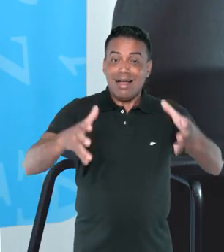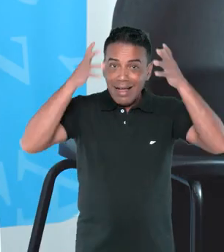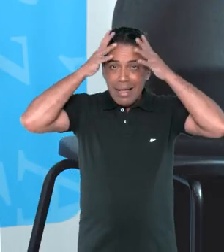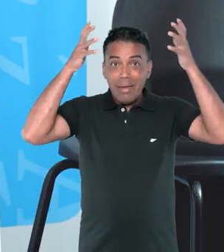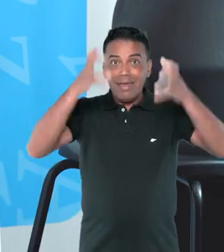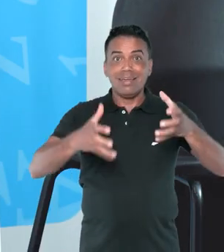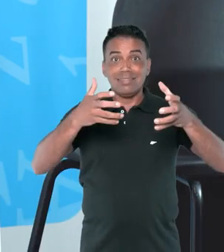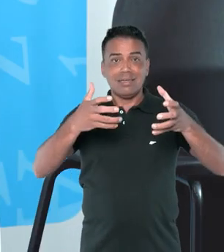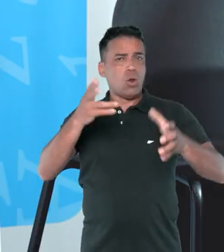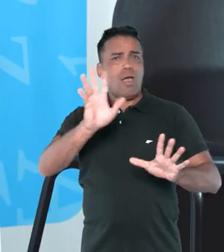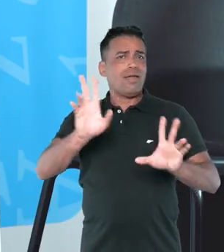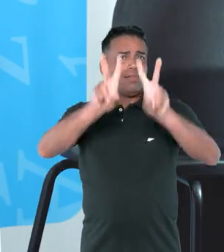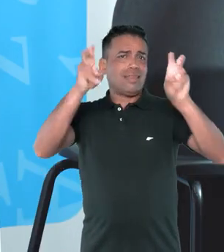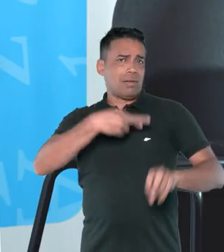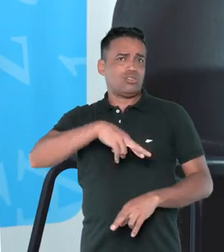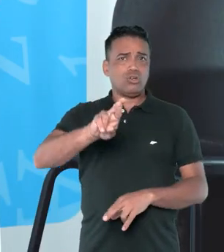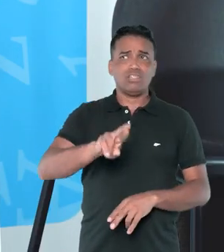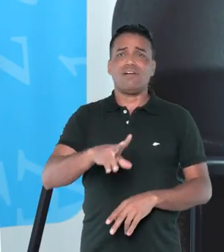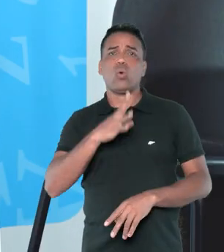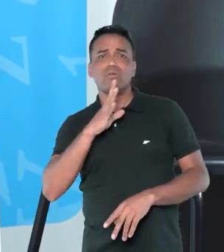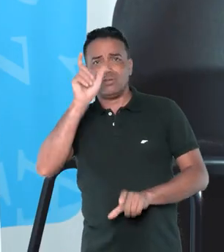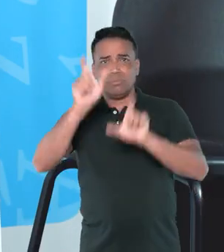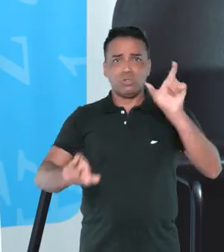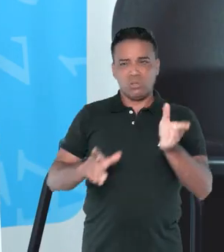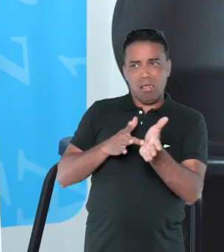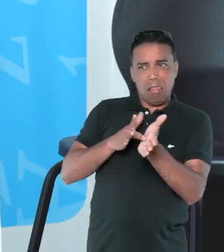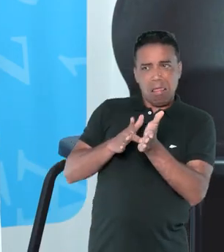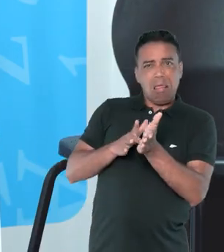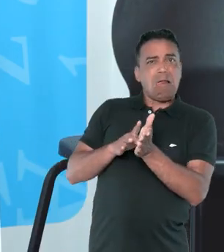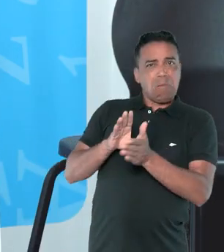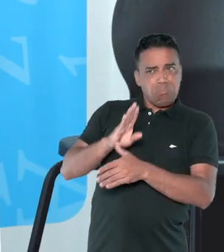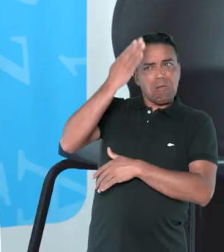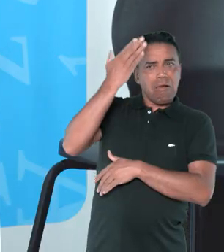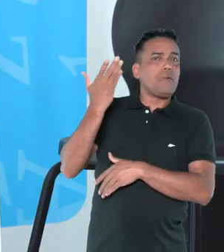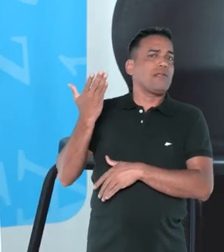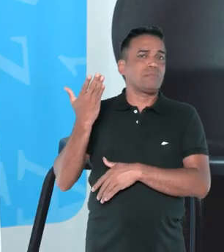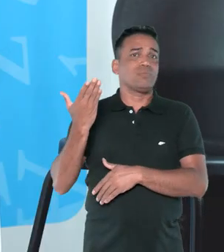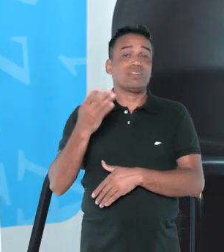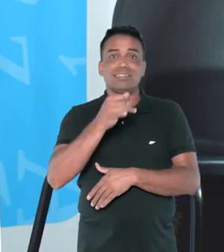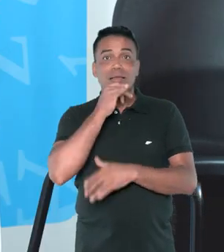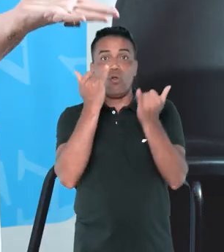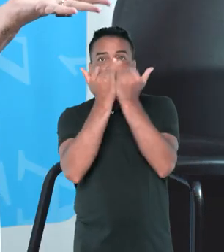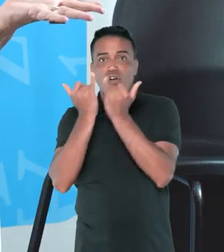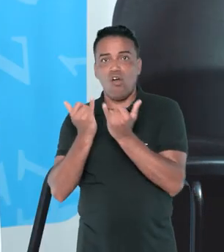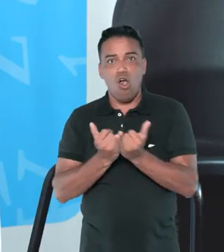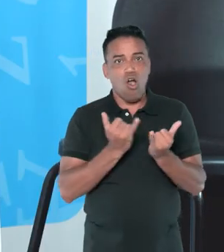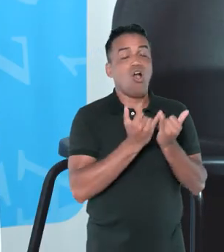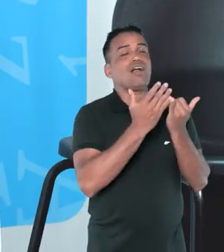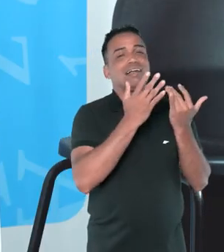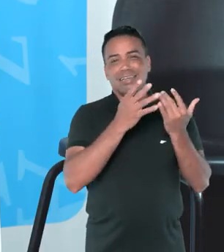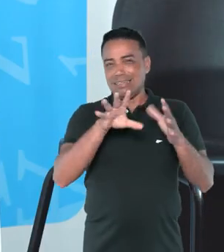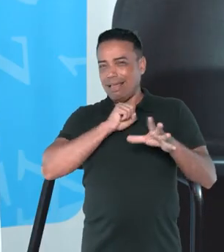coisa religiosa. Ele vai conhecer pessoas, ele vai enganar, que é o que tu deveria fazer, se tu tivesse o dom de saber as fofocas da tua